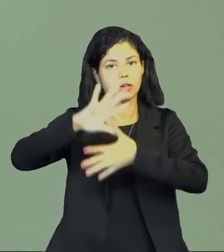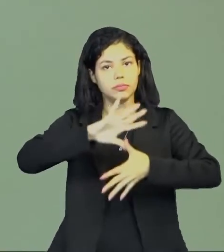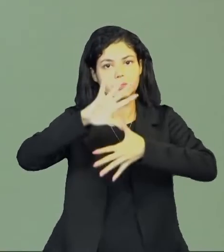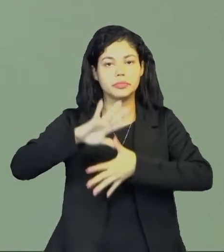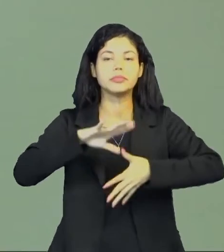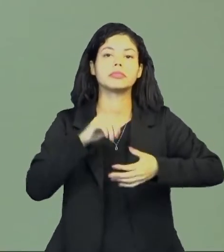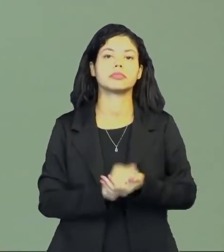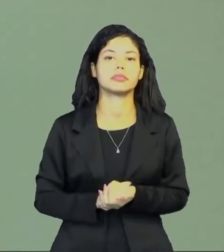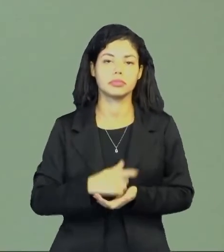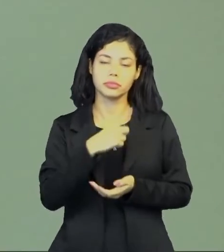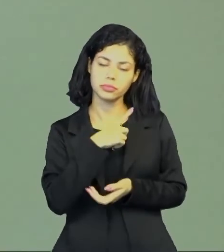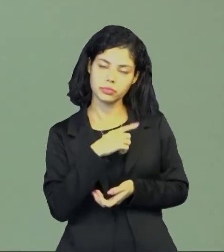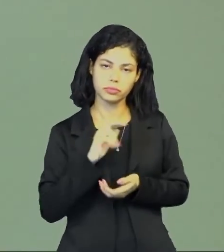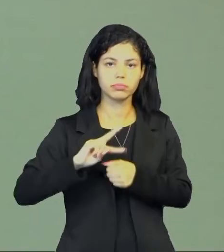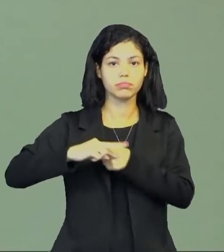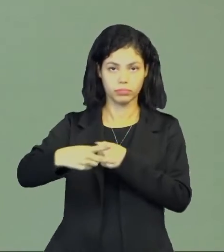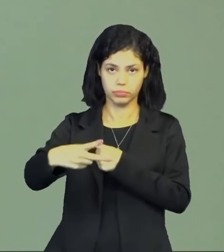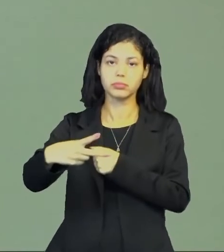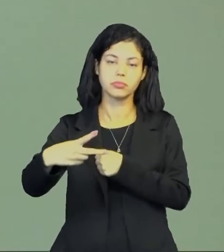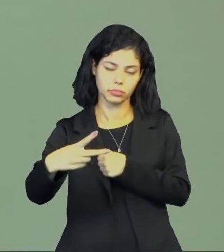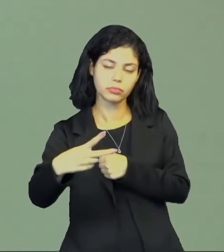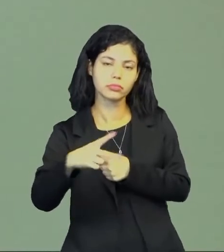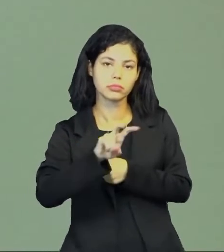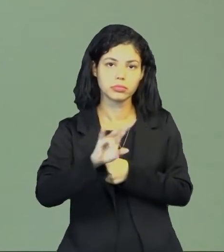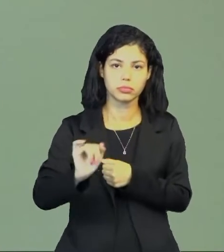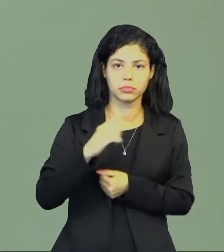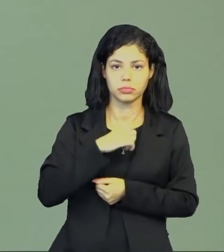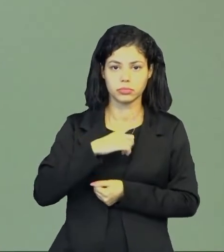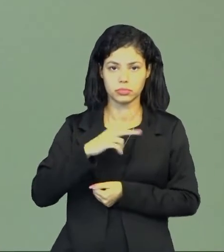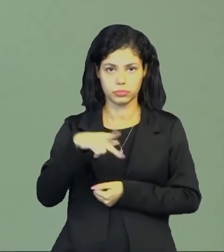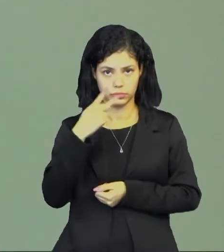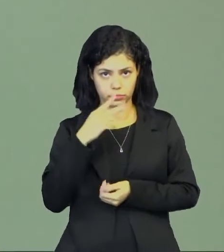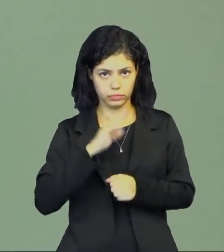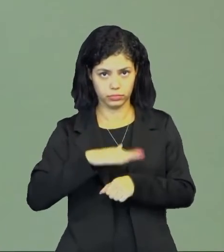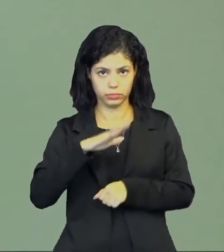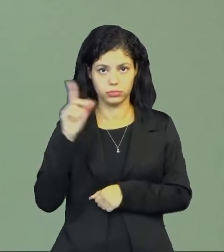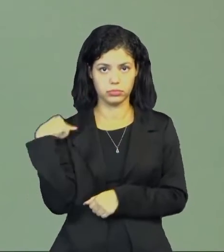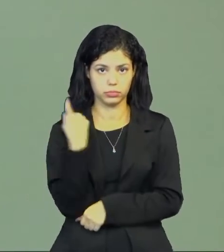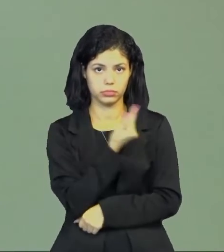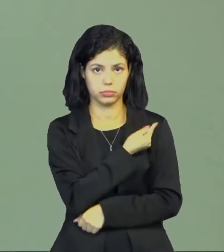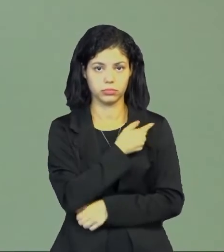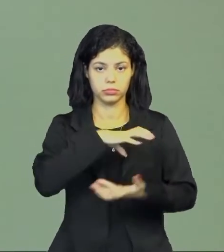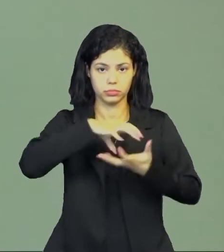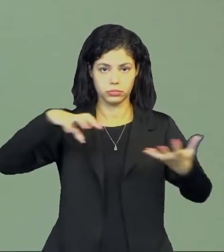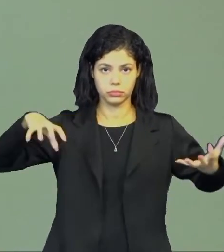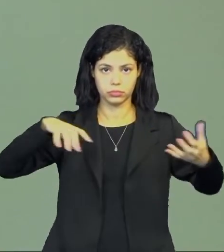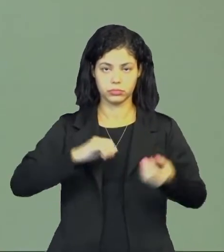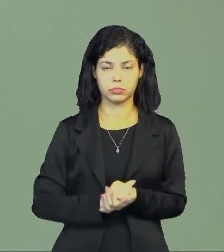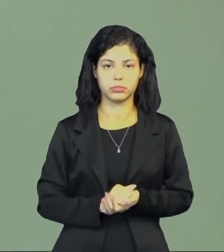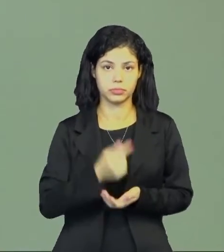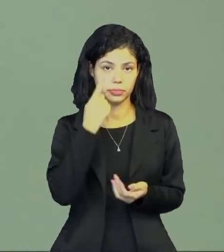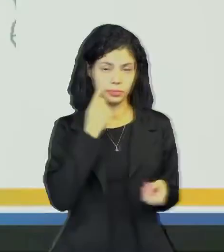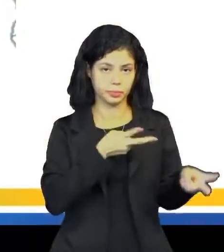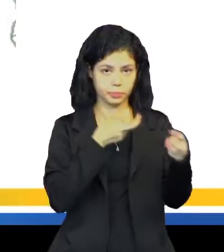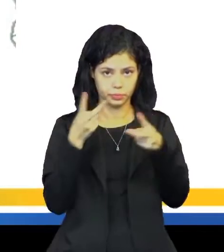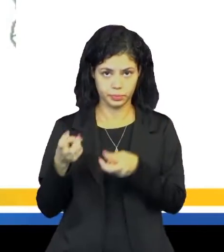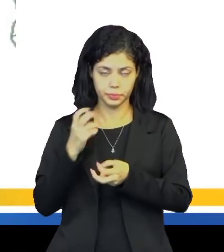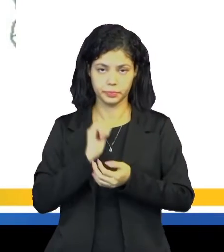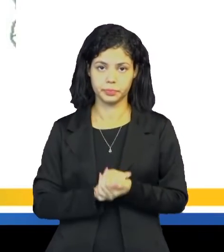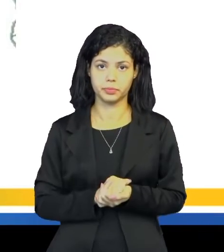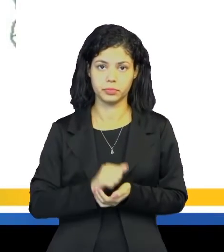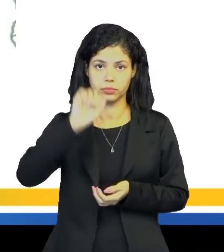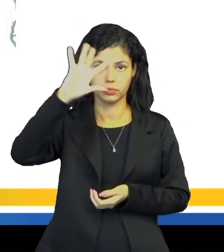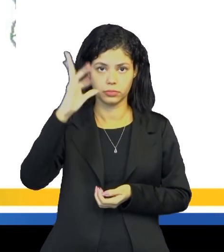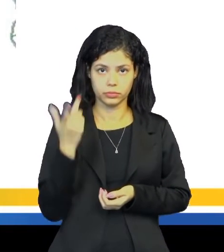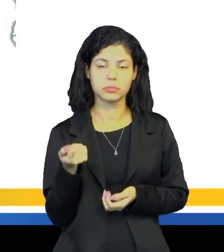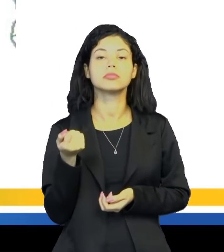aqui, ela consequentemente, né, se tornou a língua mais falada, né, no nosso continente. Então, observem aqui, né, na